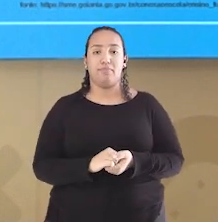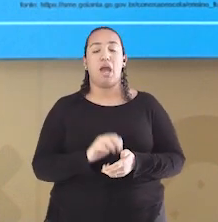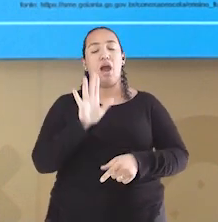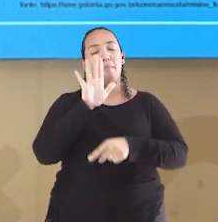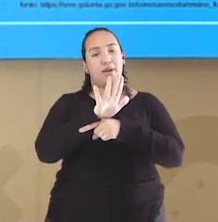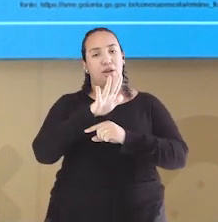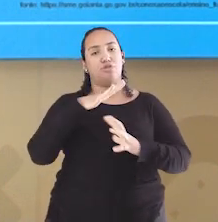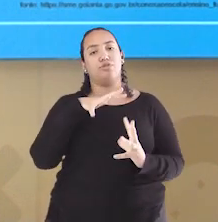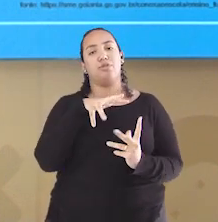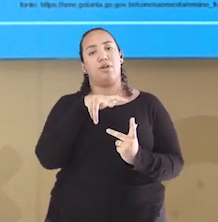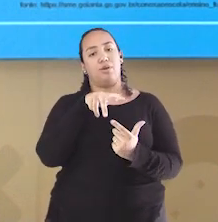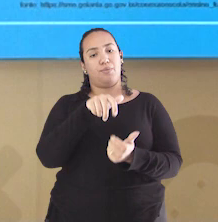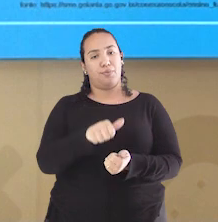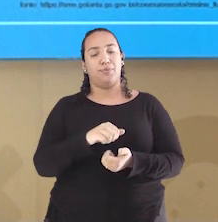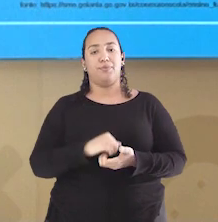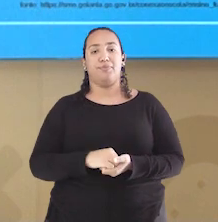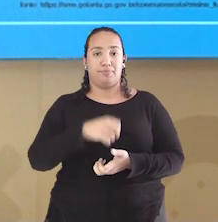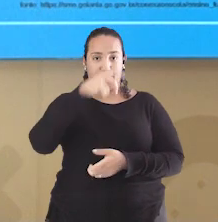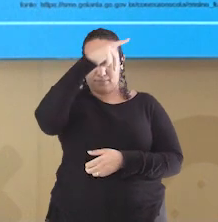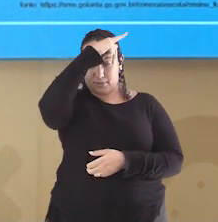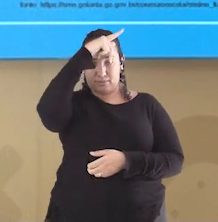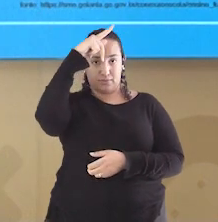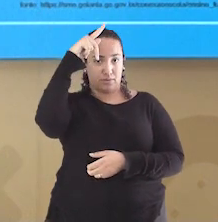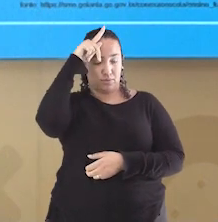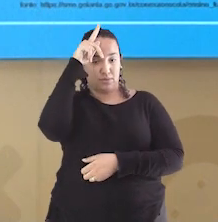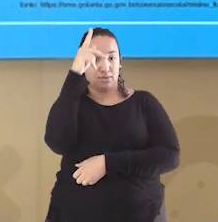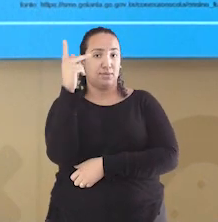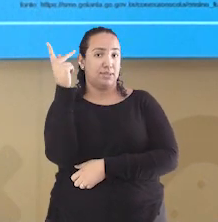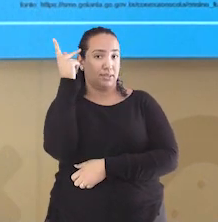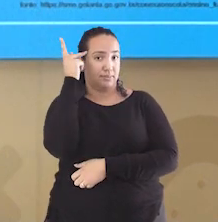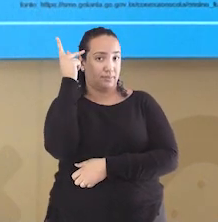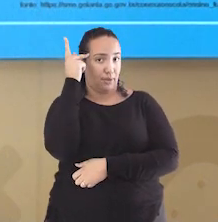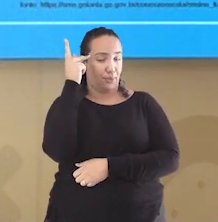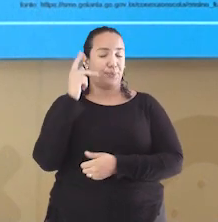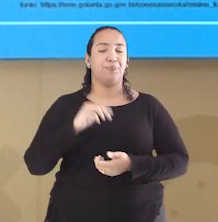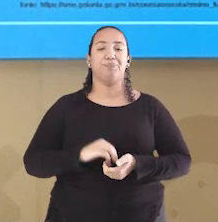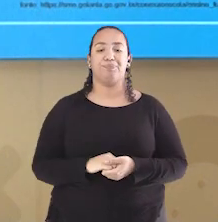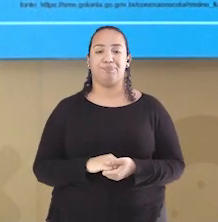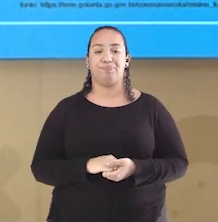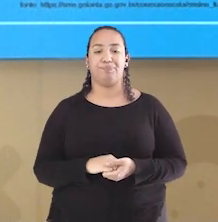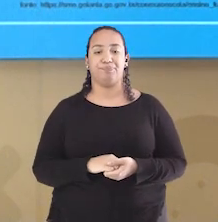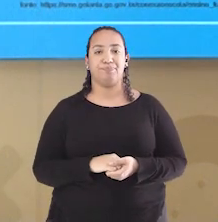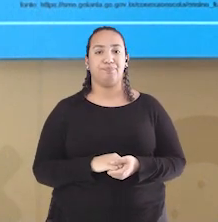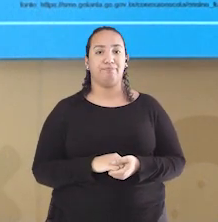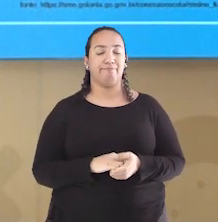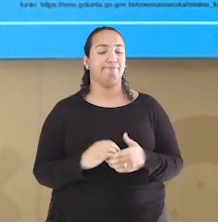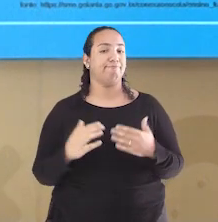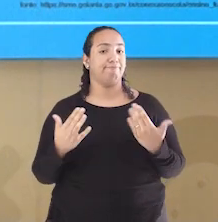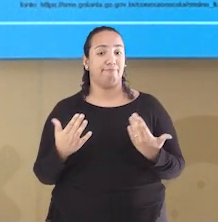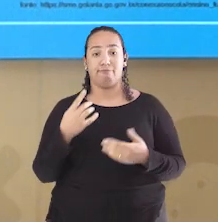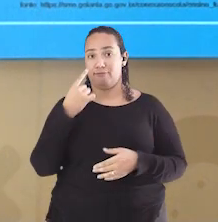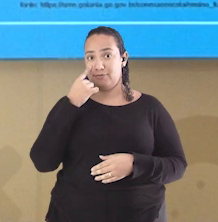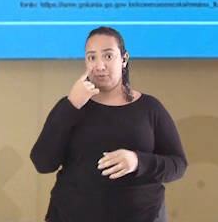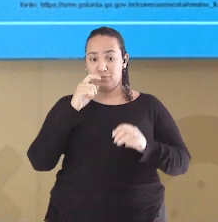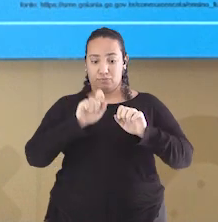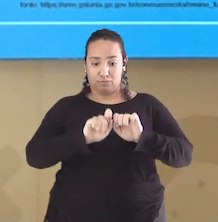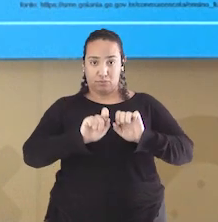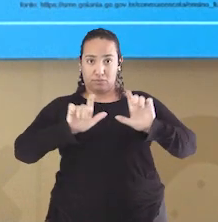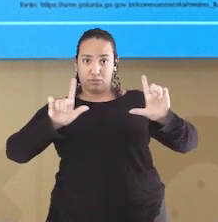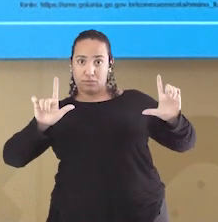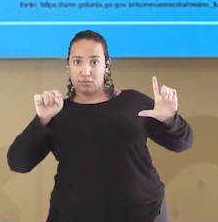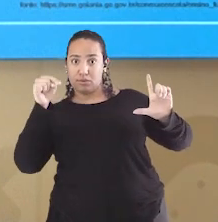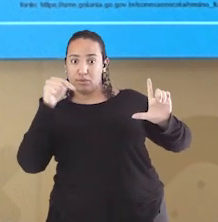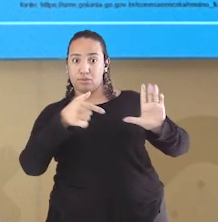Condição para um mundo melhor. Prefeitura Municipal de São Paulo. Aqui embaixo, ó. Vejam que o anúncio já trouxe